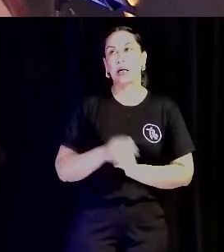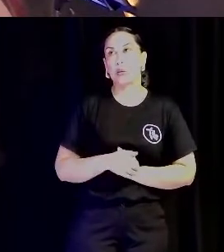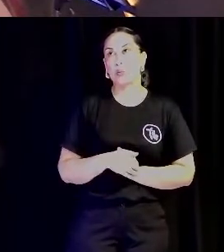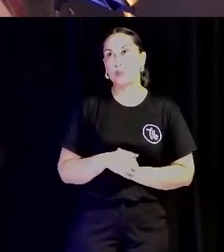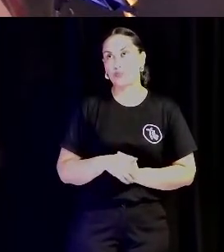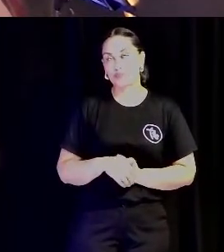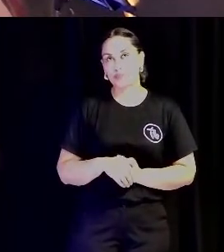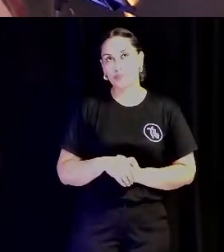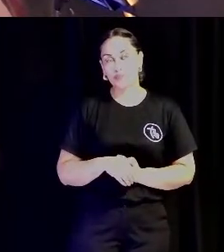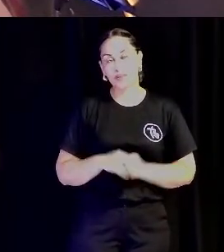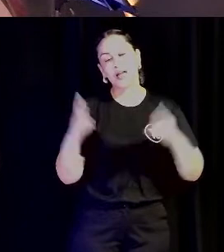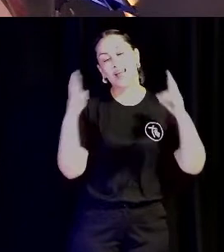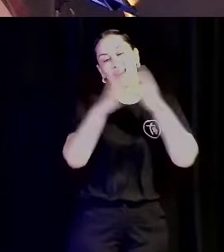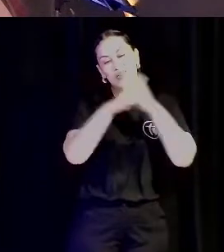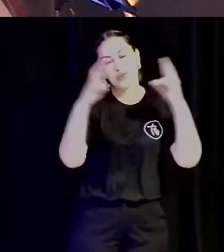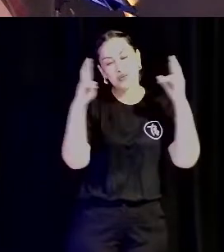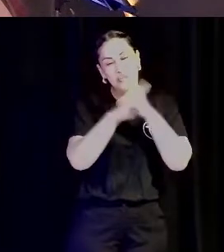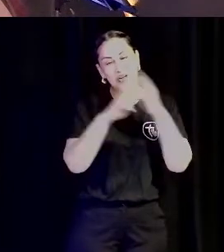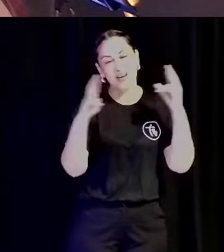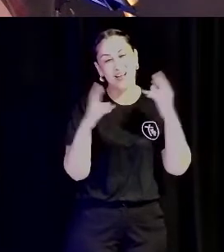circunscrito à alegria.